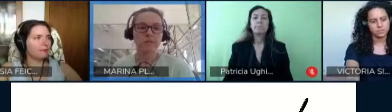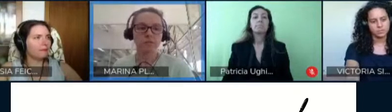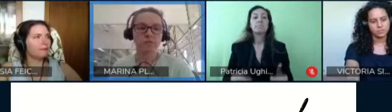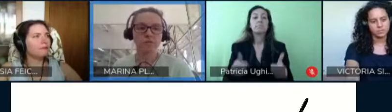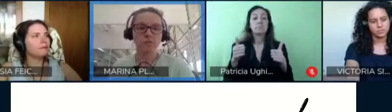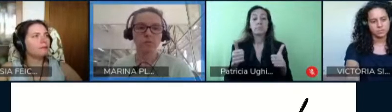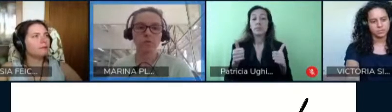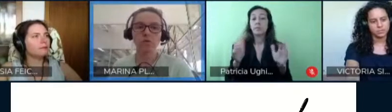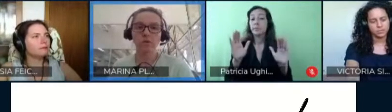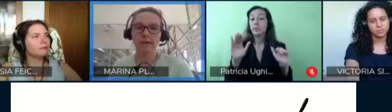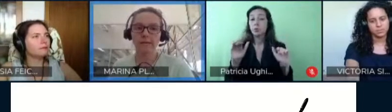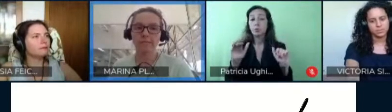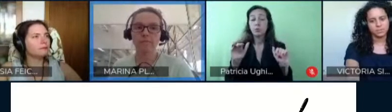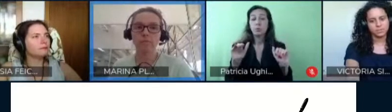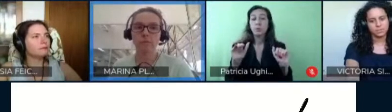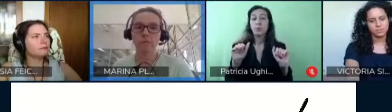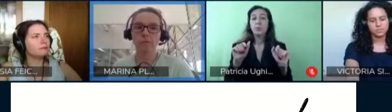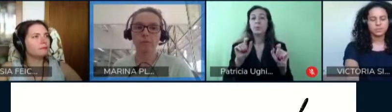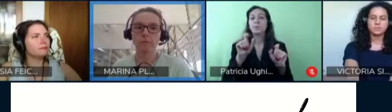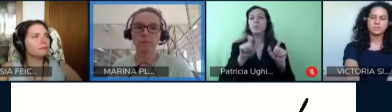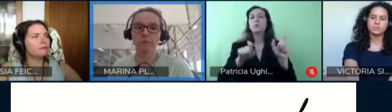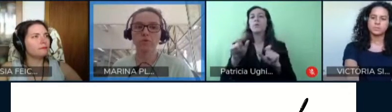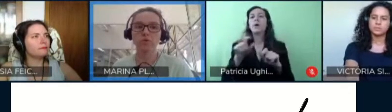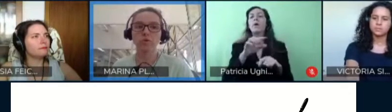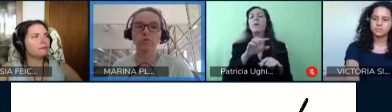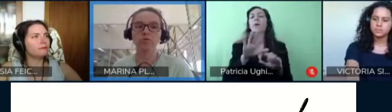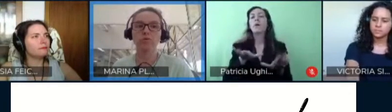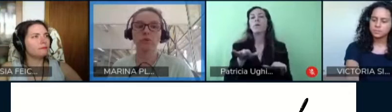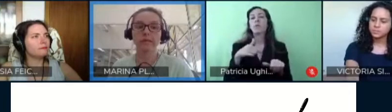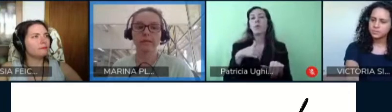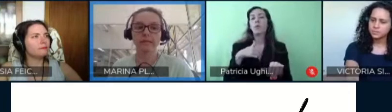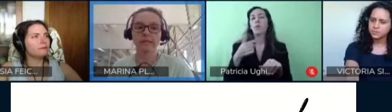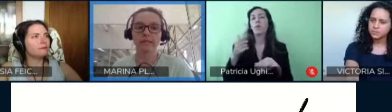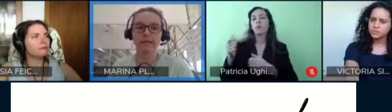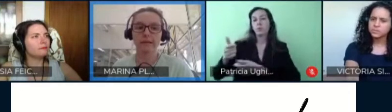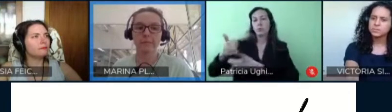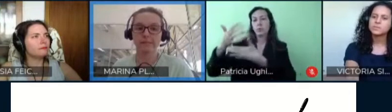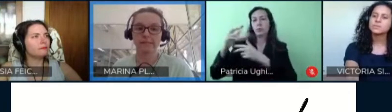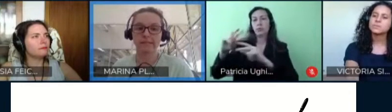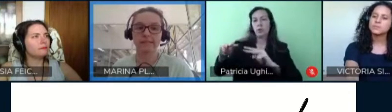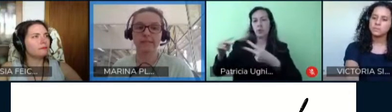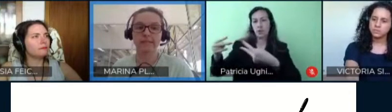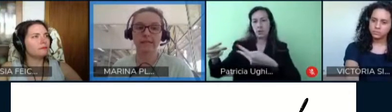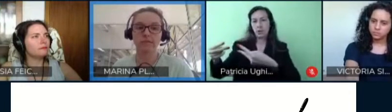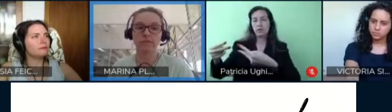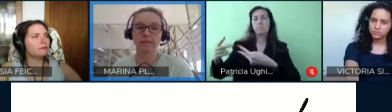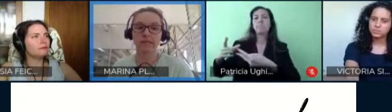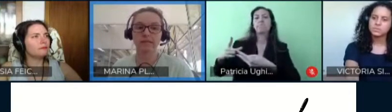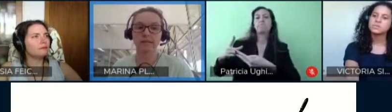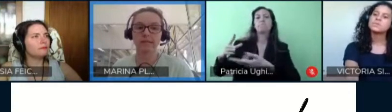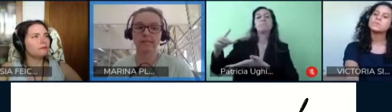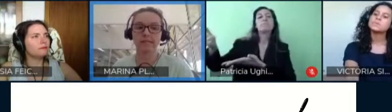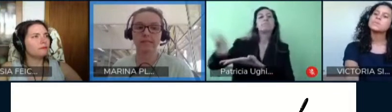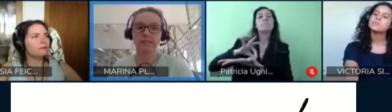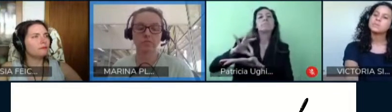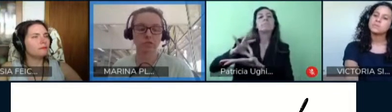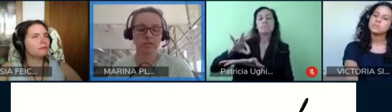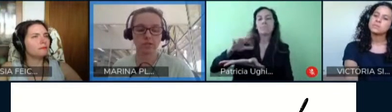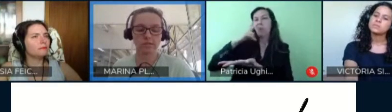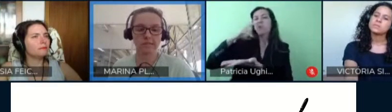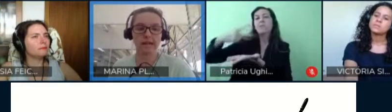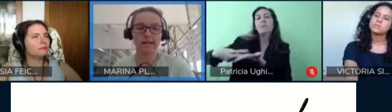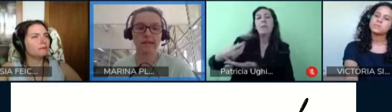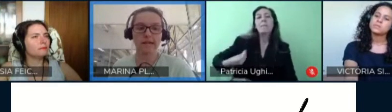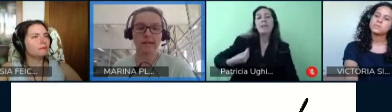Pessoal, eu vou colocar de novo o link da presença, caso alguém tenha esquecido